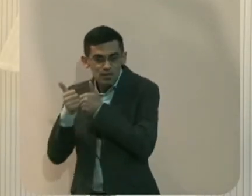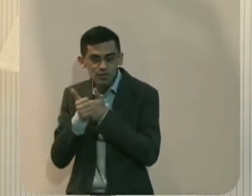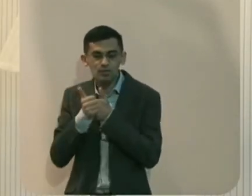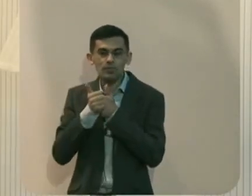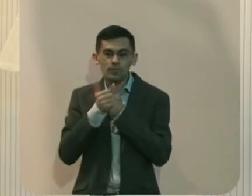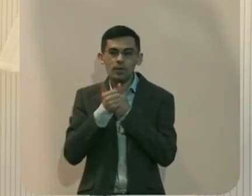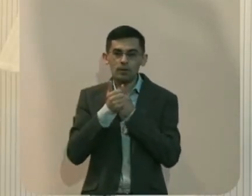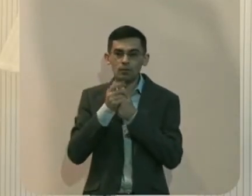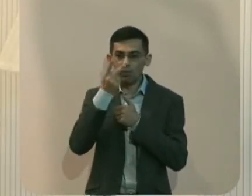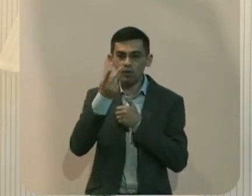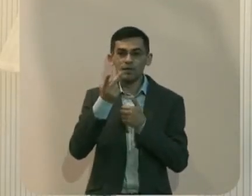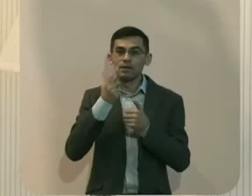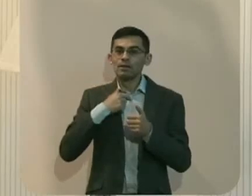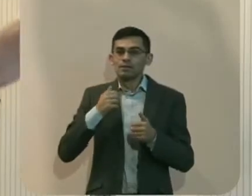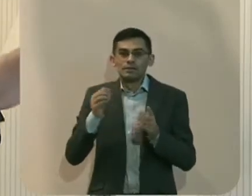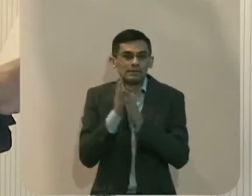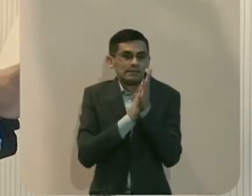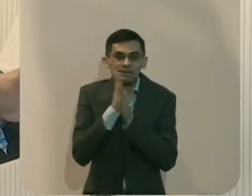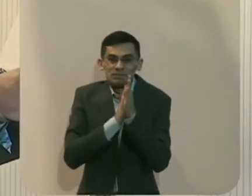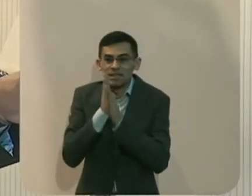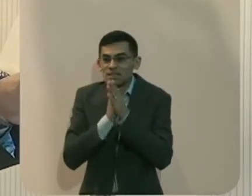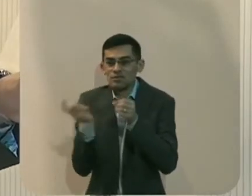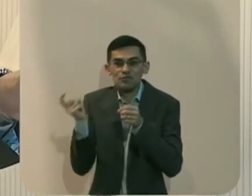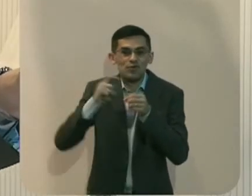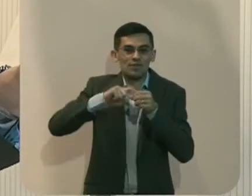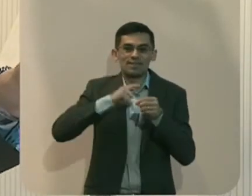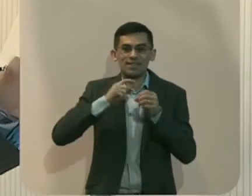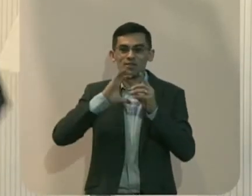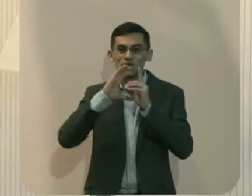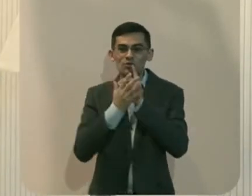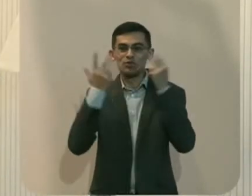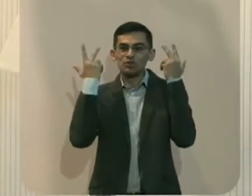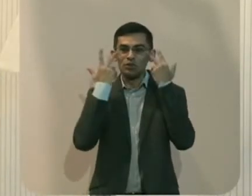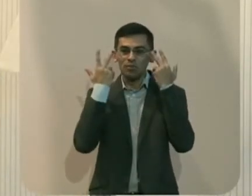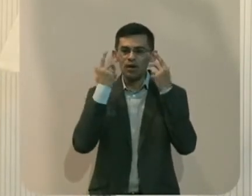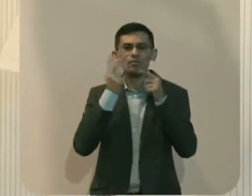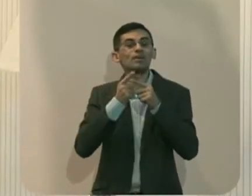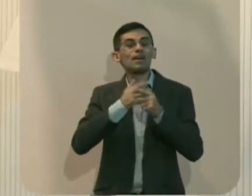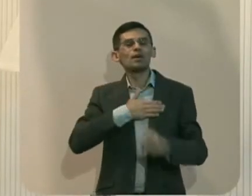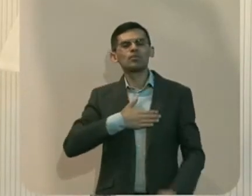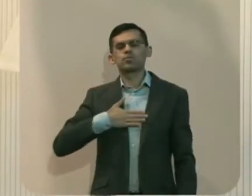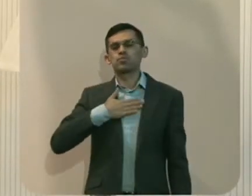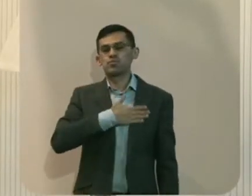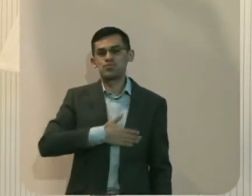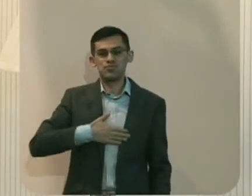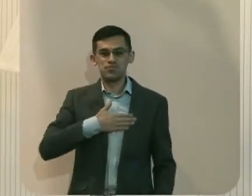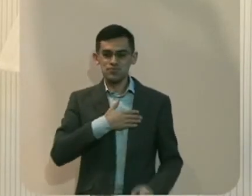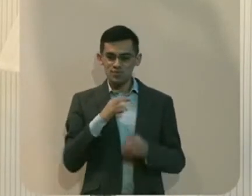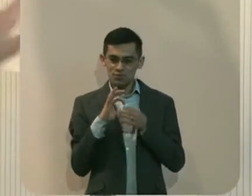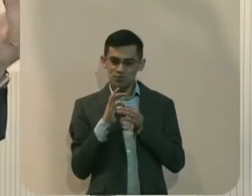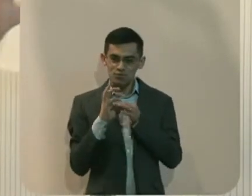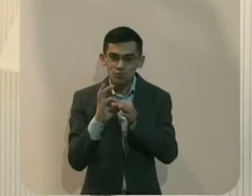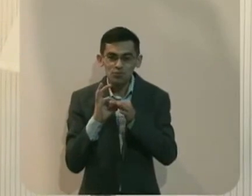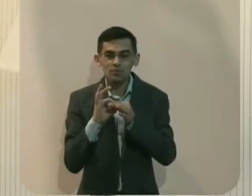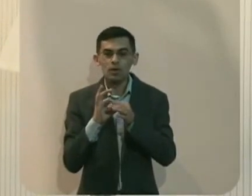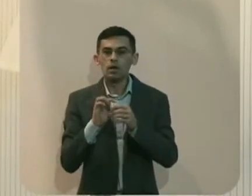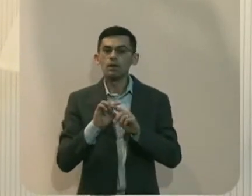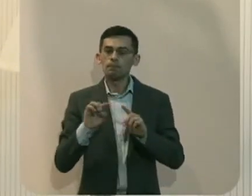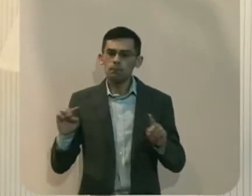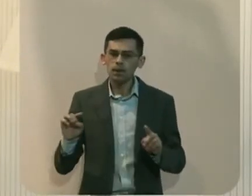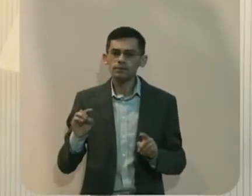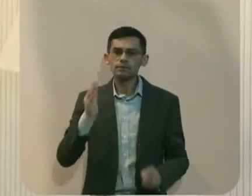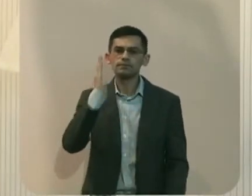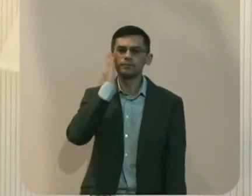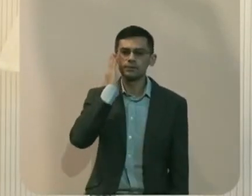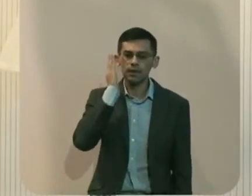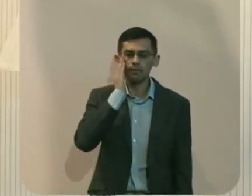você isso. Eu não vejo a hora de voltar, tá? Porque é gostoso estar junto um do outro. Mas, sabe